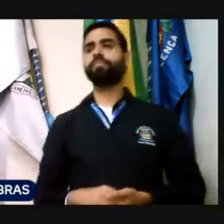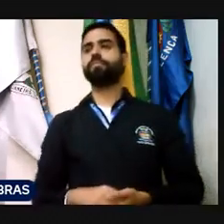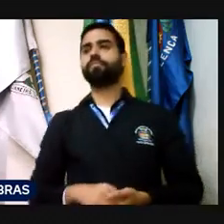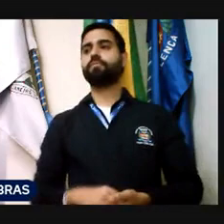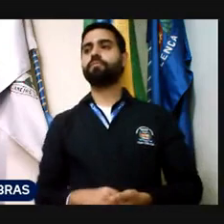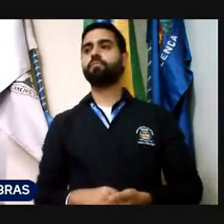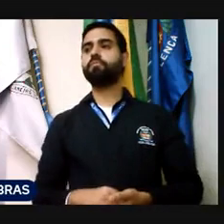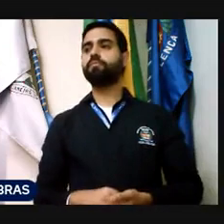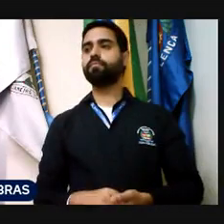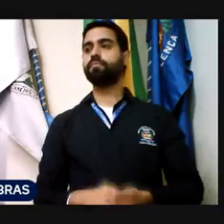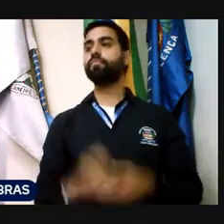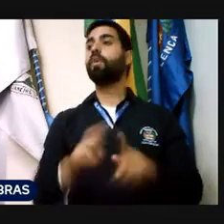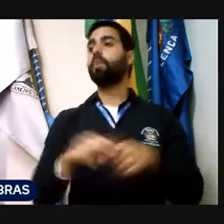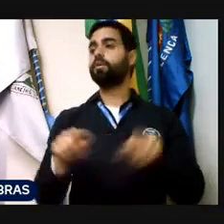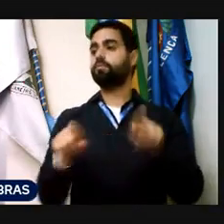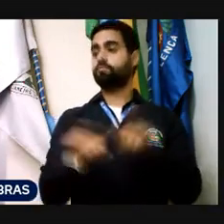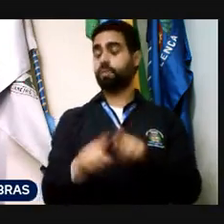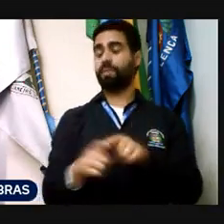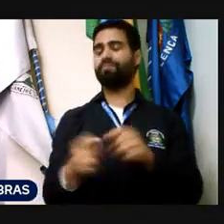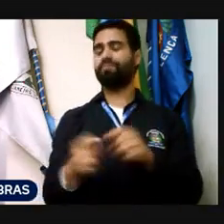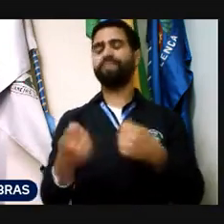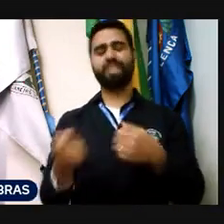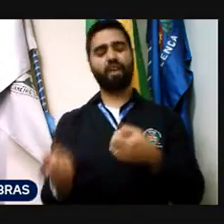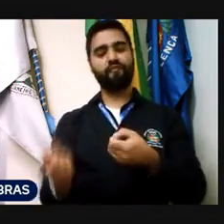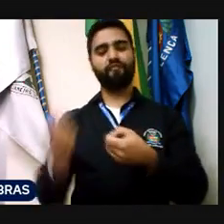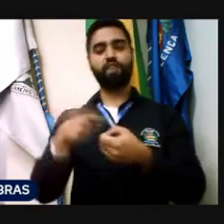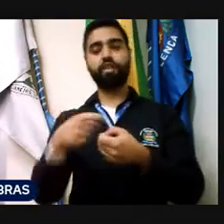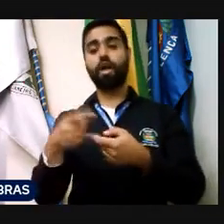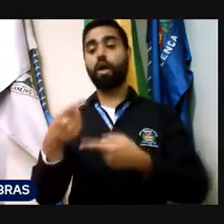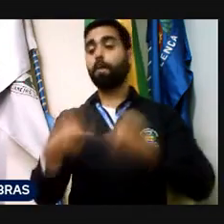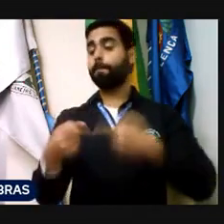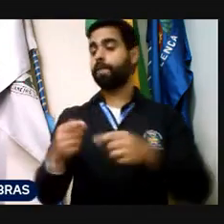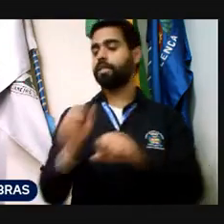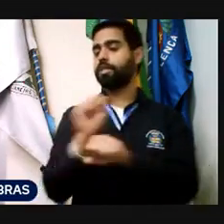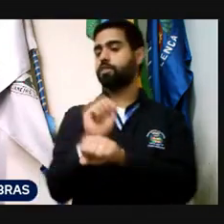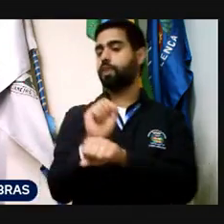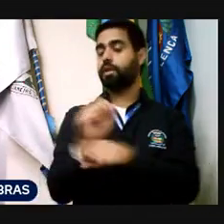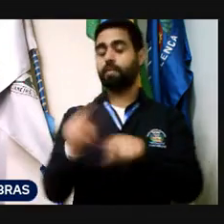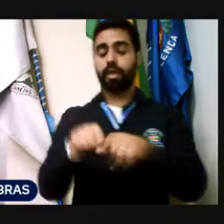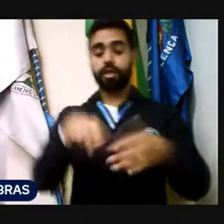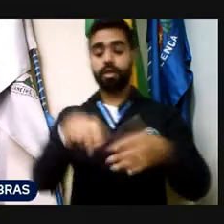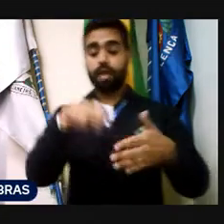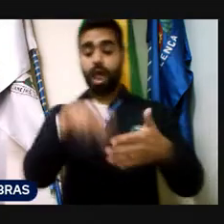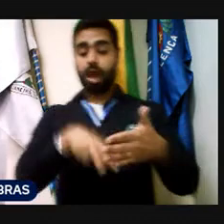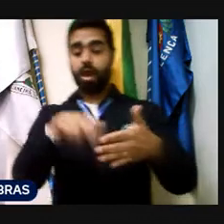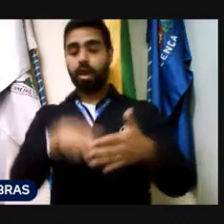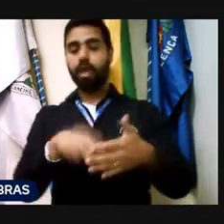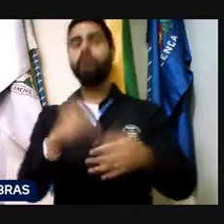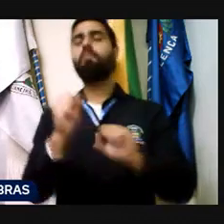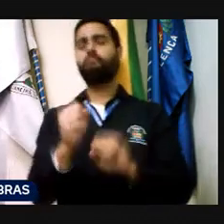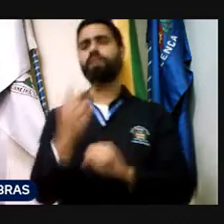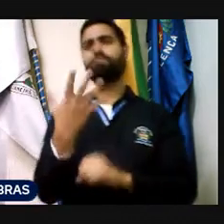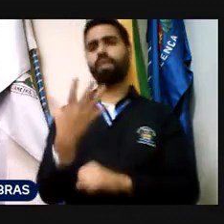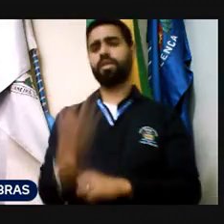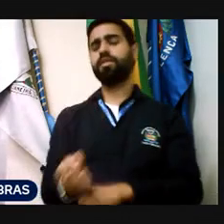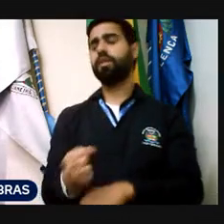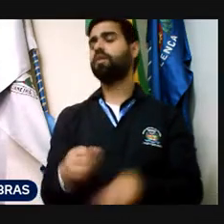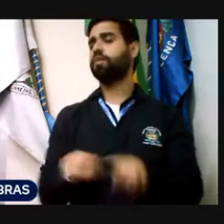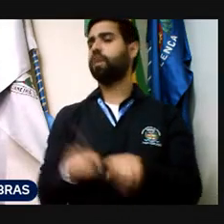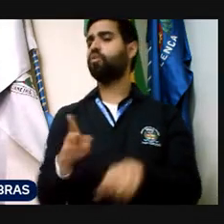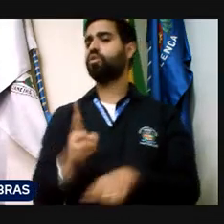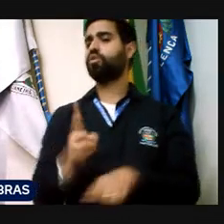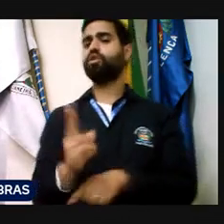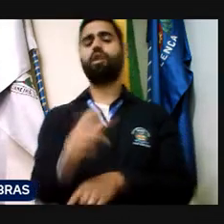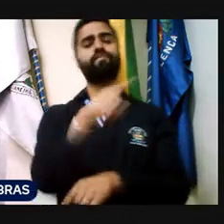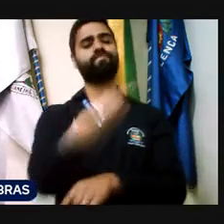Assim, devolvo a matéria ao necessário reexame desta Igreja Casa de Leis, no aguardo de que, a partir de nova apreciação, as razões apresentadas possam ser acolhidas com a manutenção